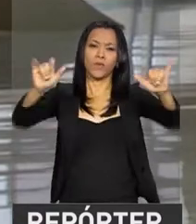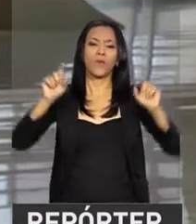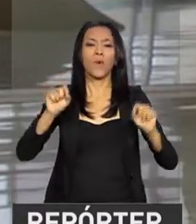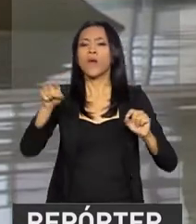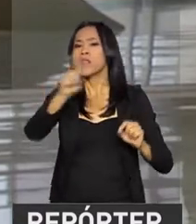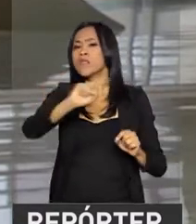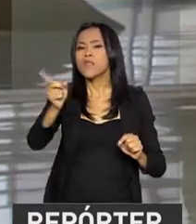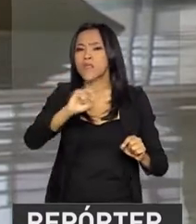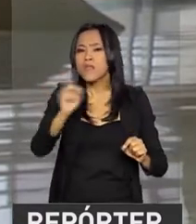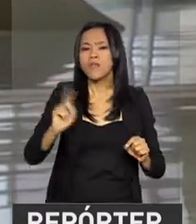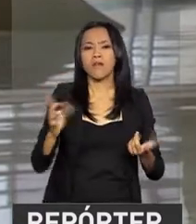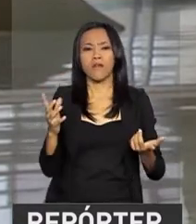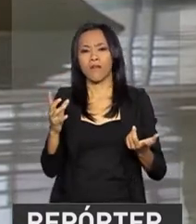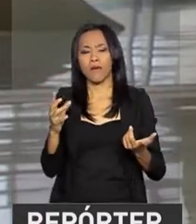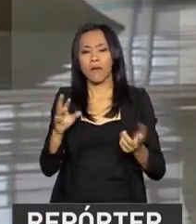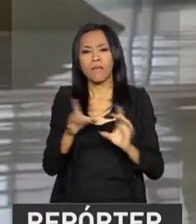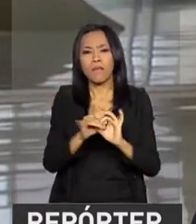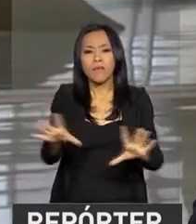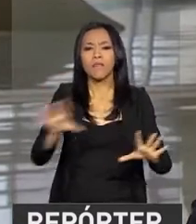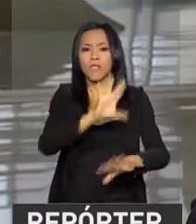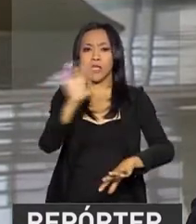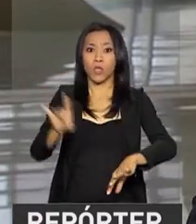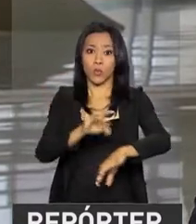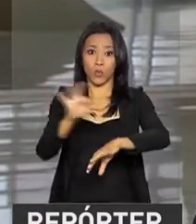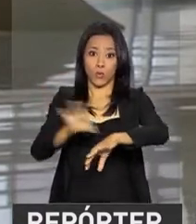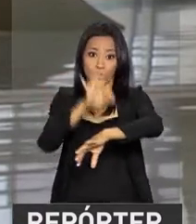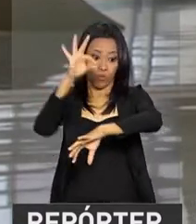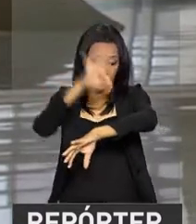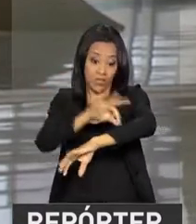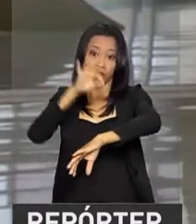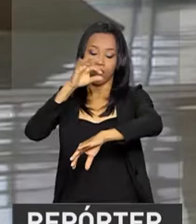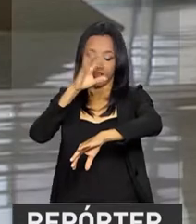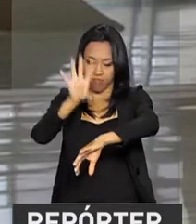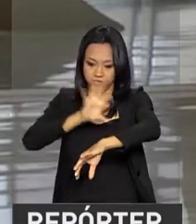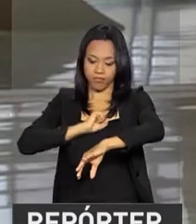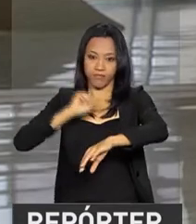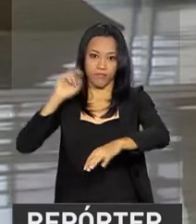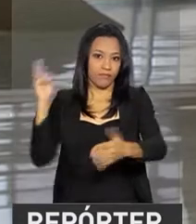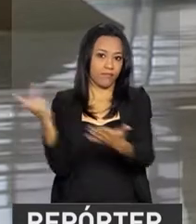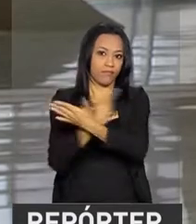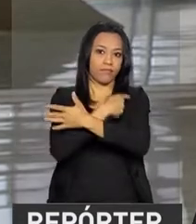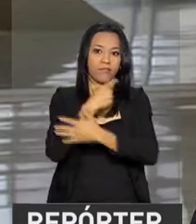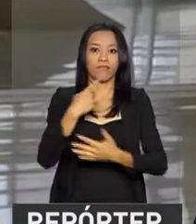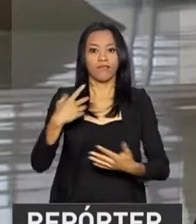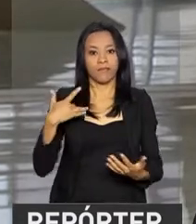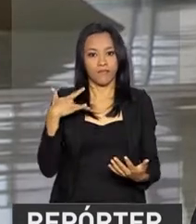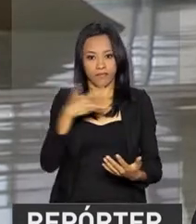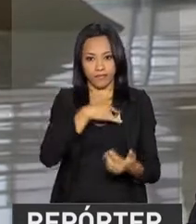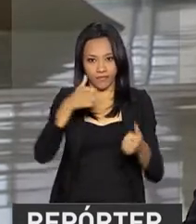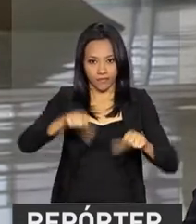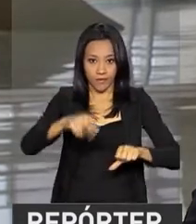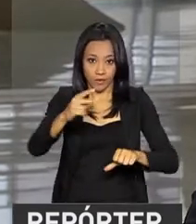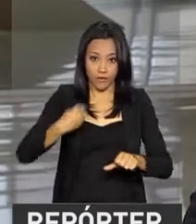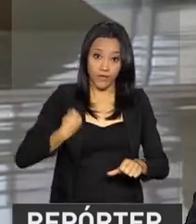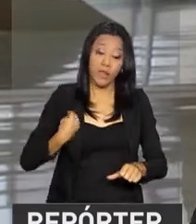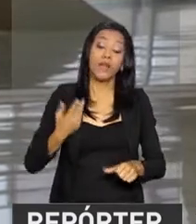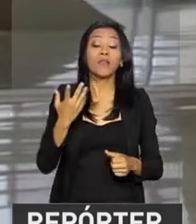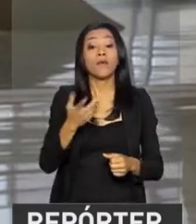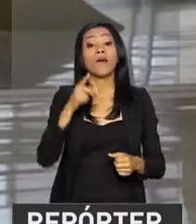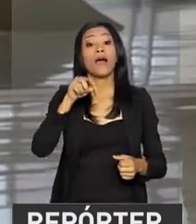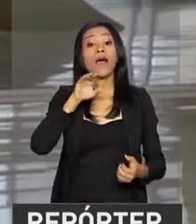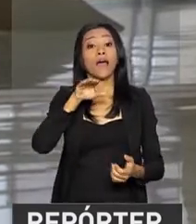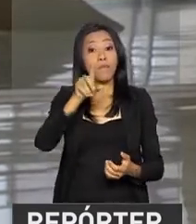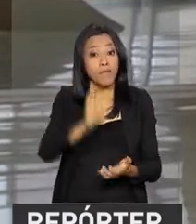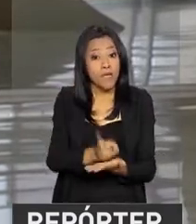Mosquito Mudar Sua História. A campanha mobiliza a população para o dia D, que é hoje. Até o meio do ano, em relação